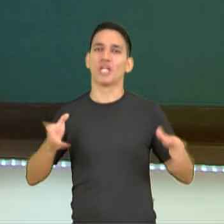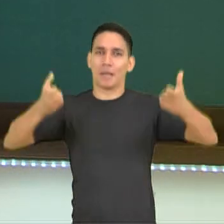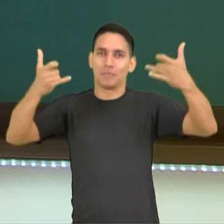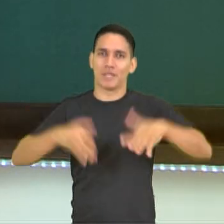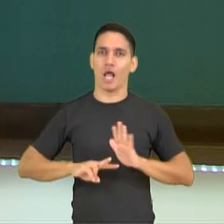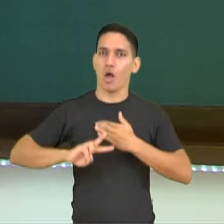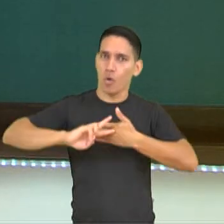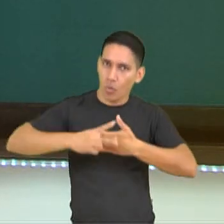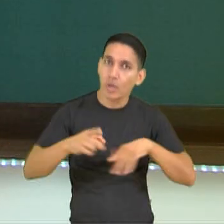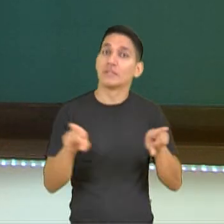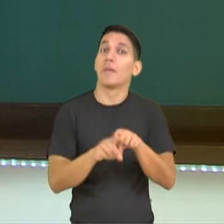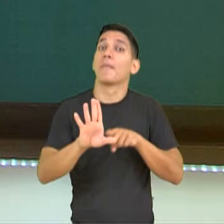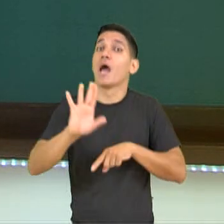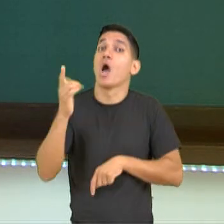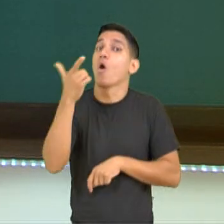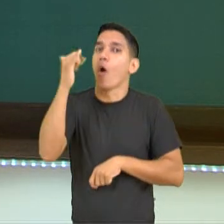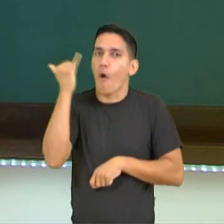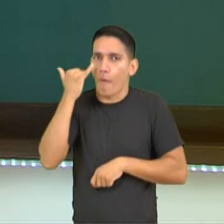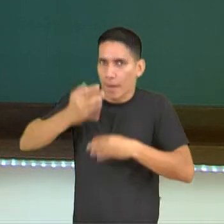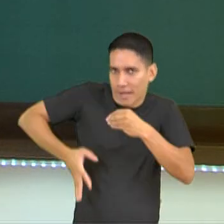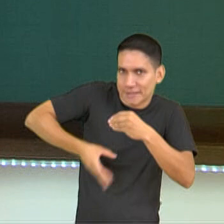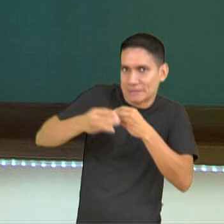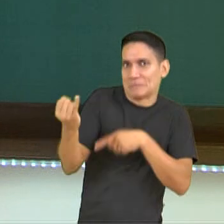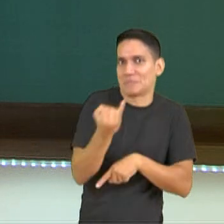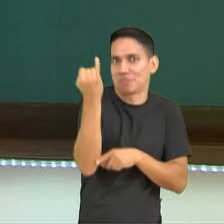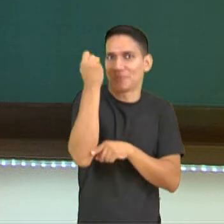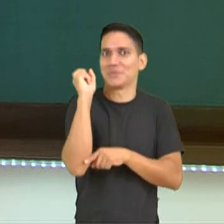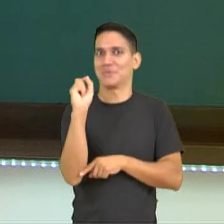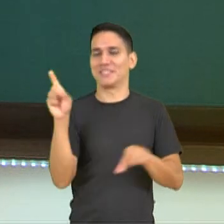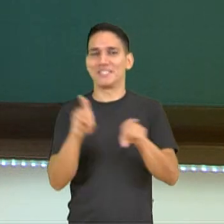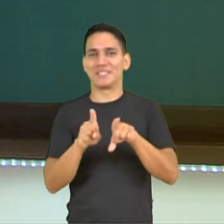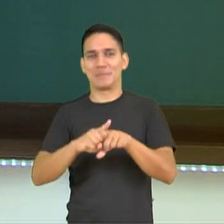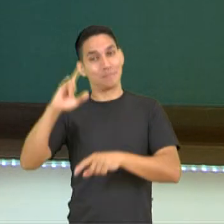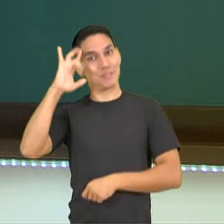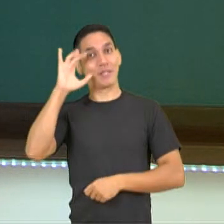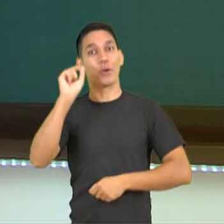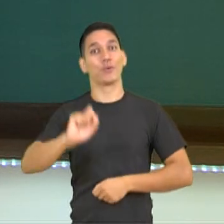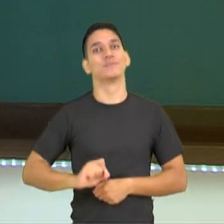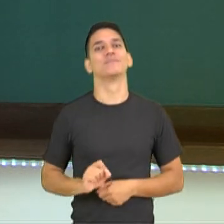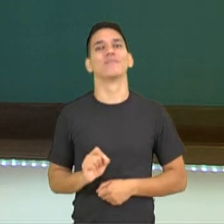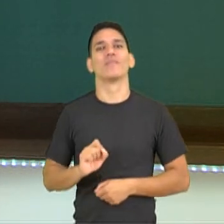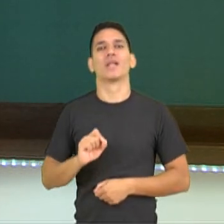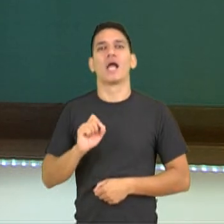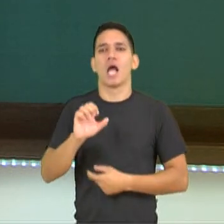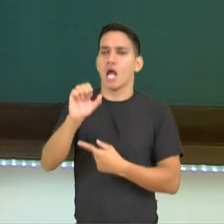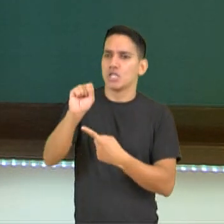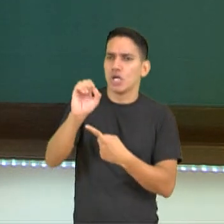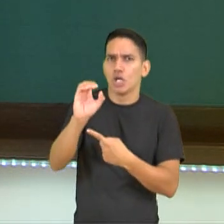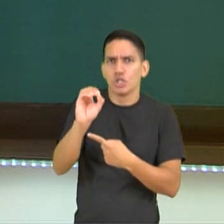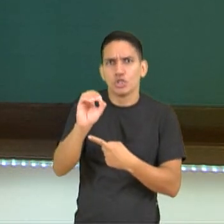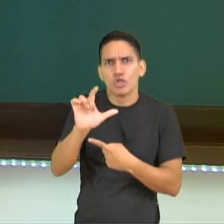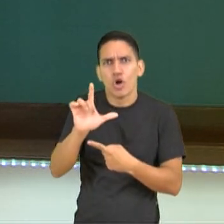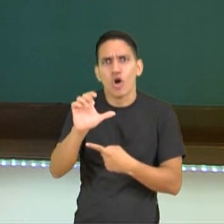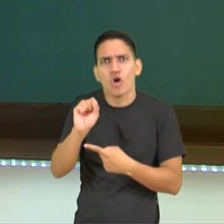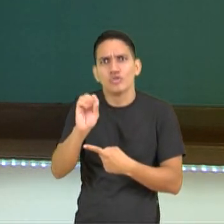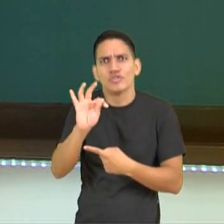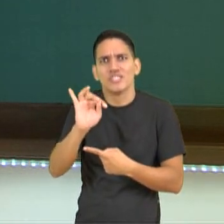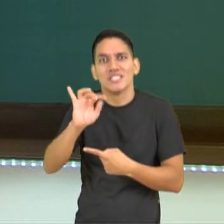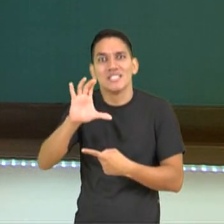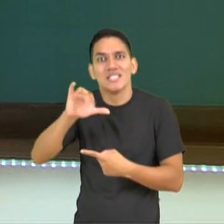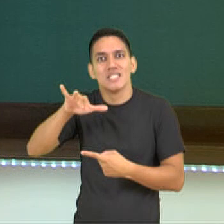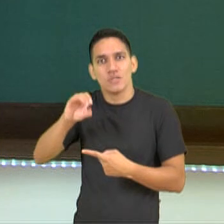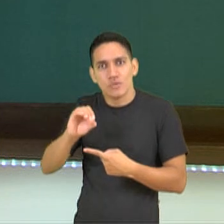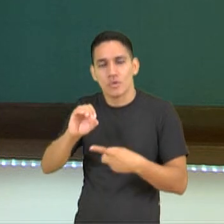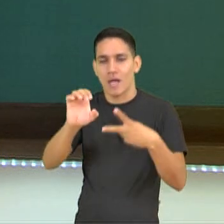ali, mas tem mais uma informação que é importante a gente pensar. A ideia do solstício e equinócio no hemisfério